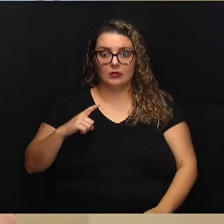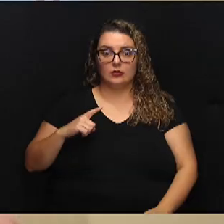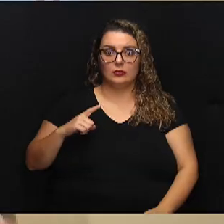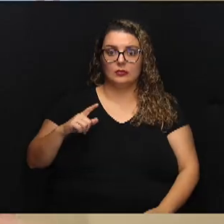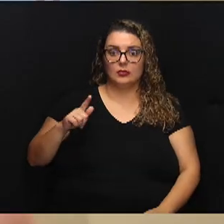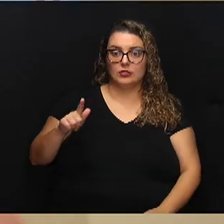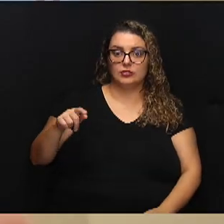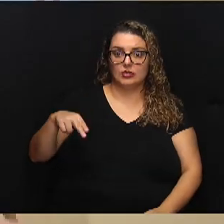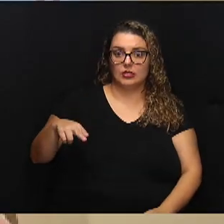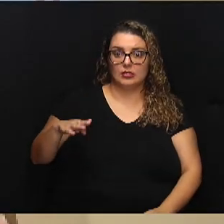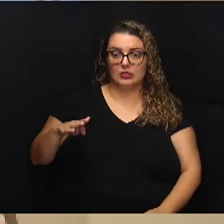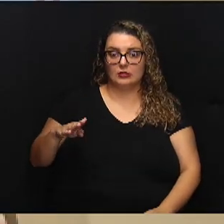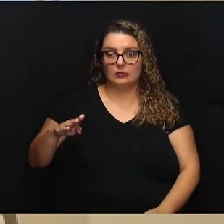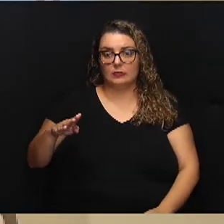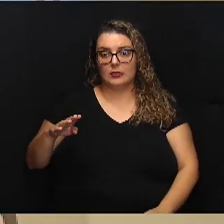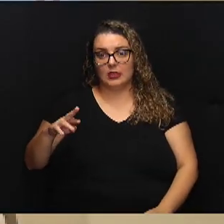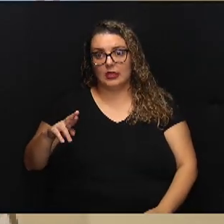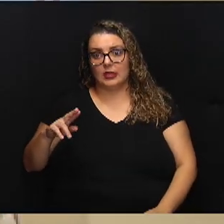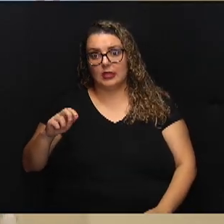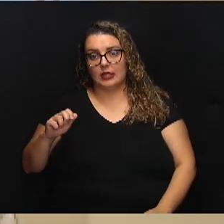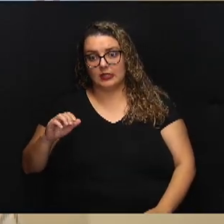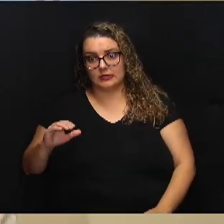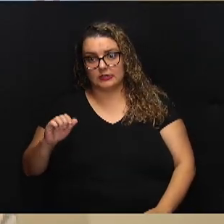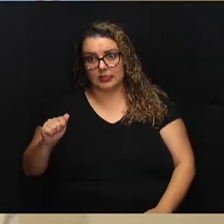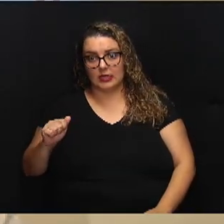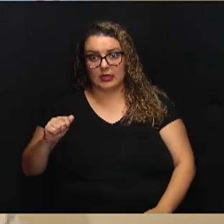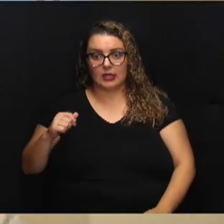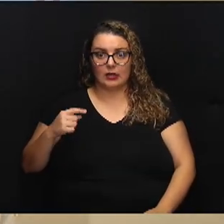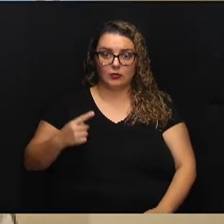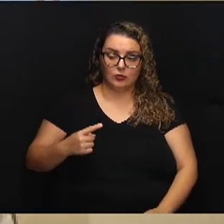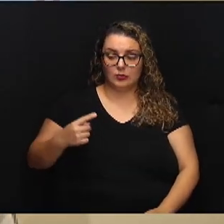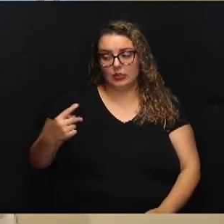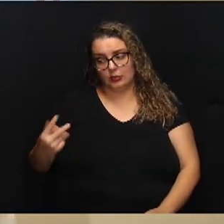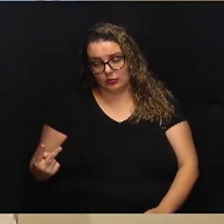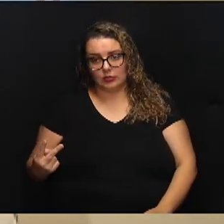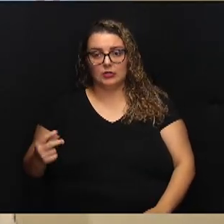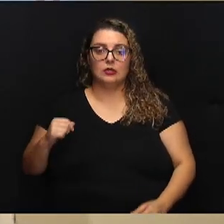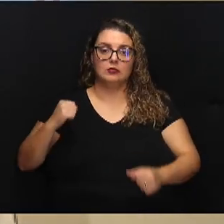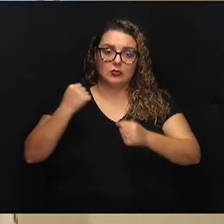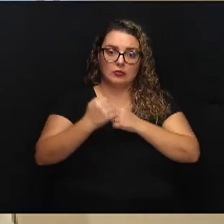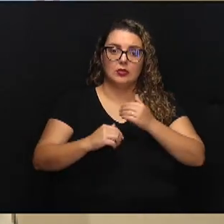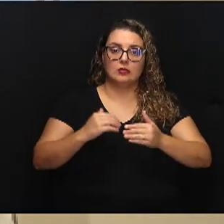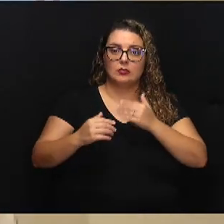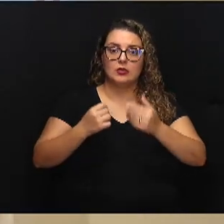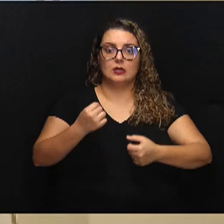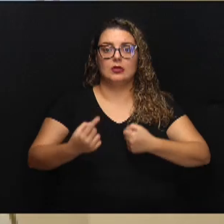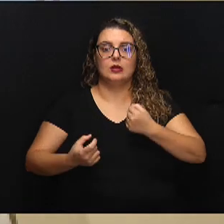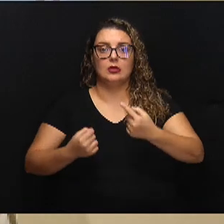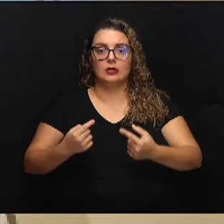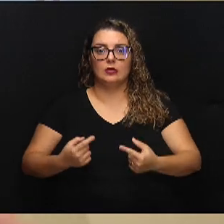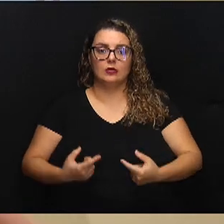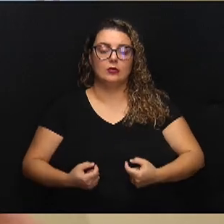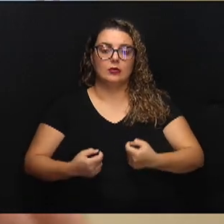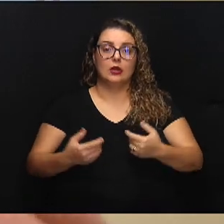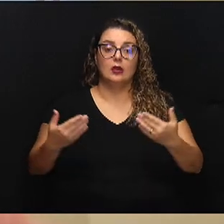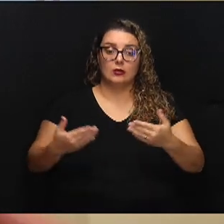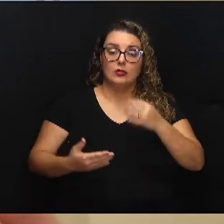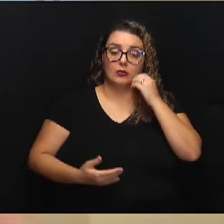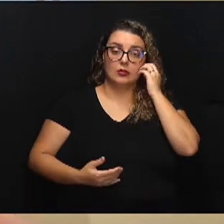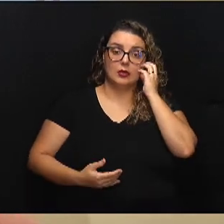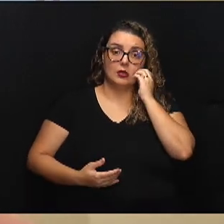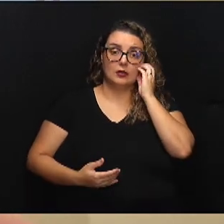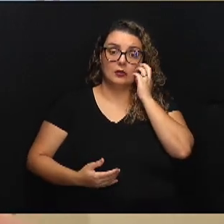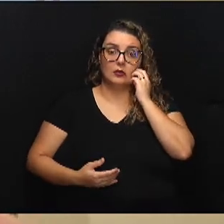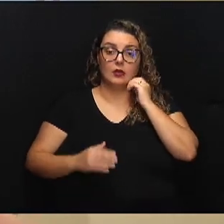BRCA1, BRCA2 preservado, funcionando bem, ele vai me proteger de desenvolver algum câncer. Agora, se eu tenho